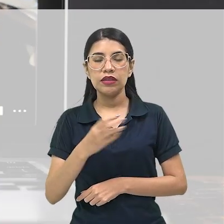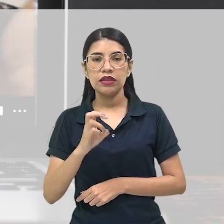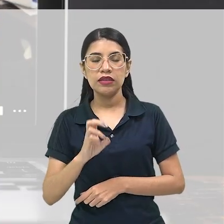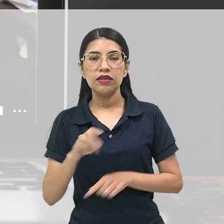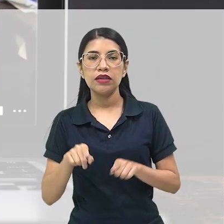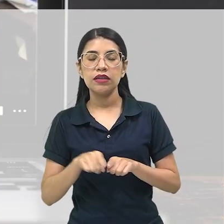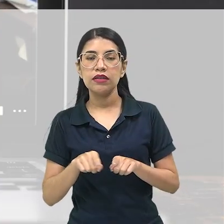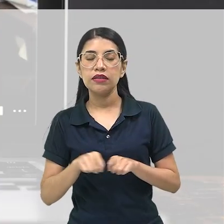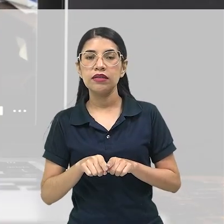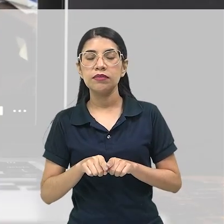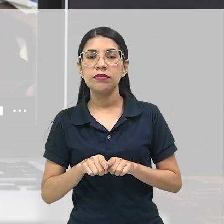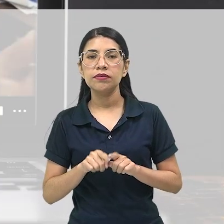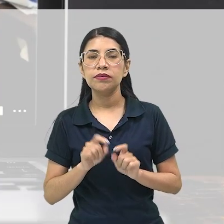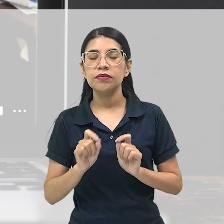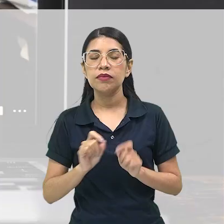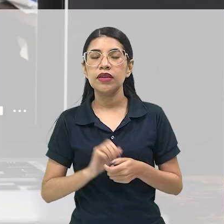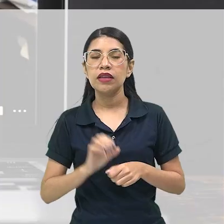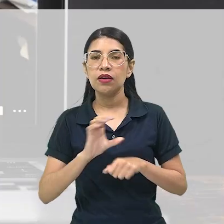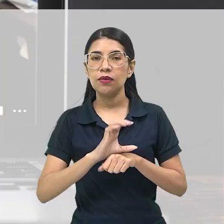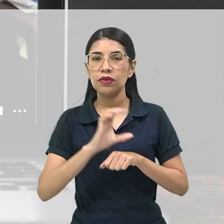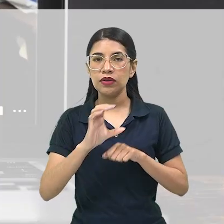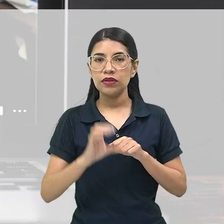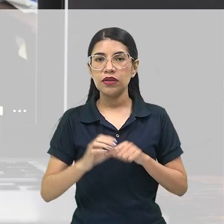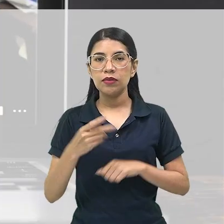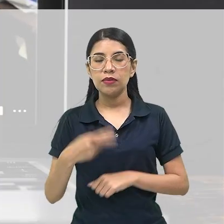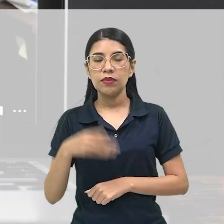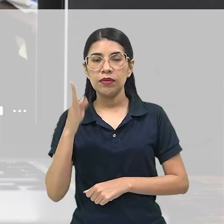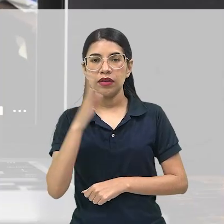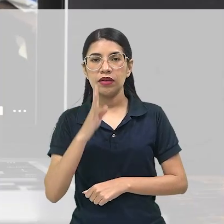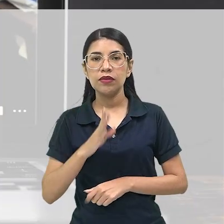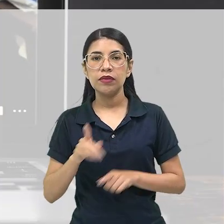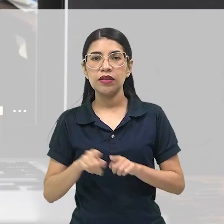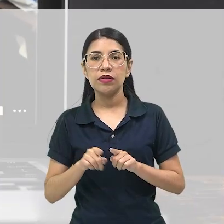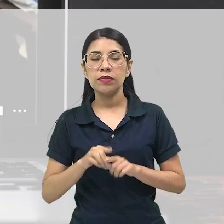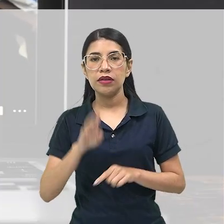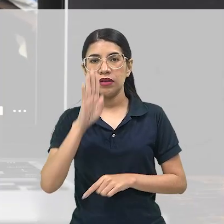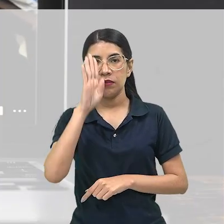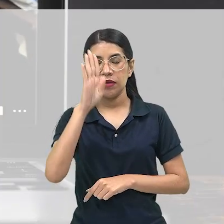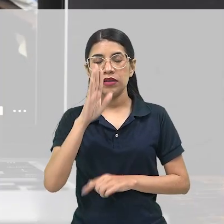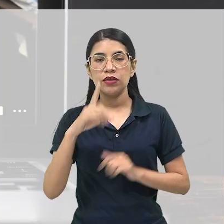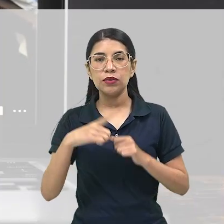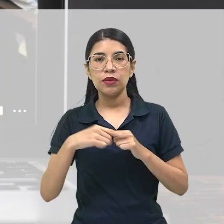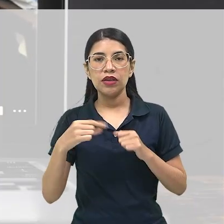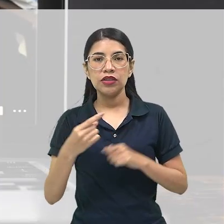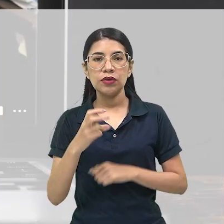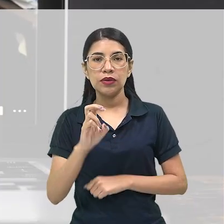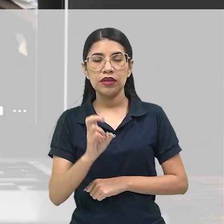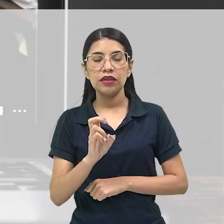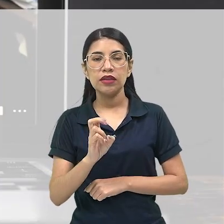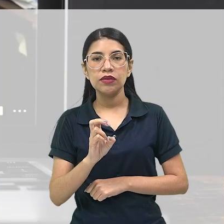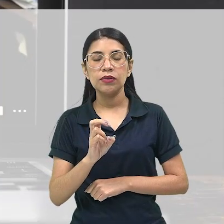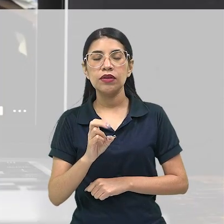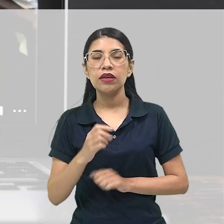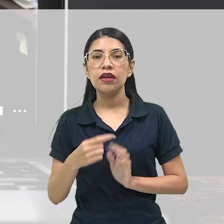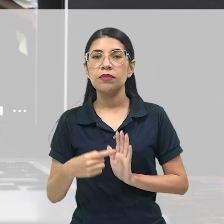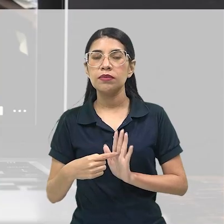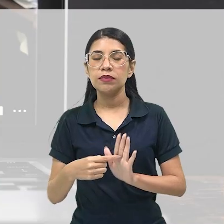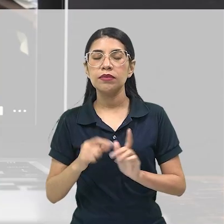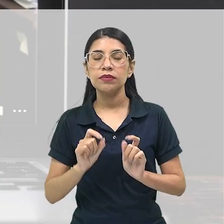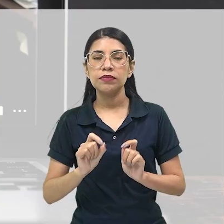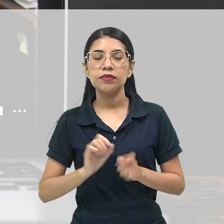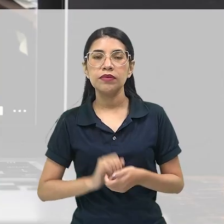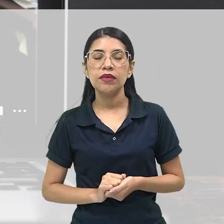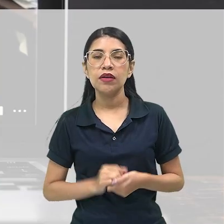também pela nossa Constituição brasileira, que, especialmente em seu artigo 5º, trata